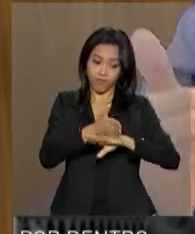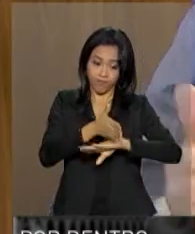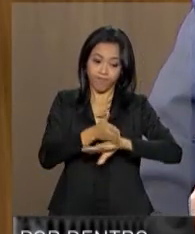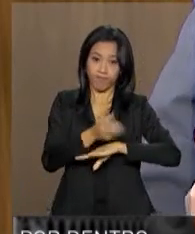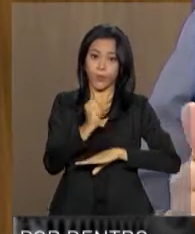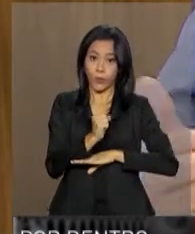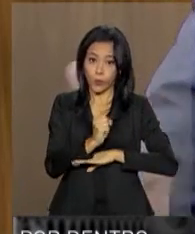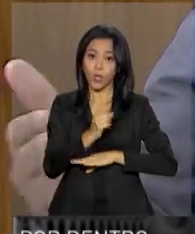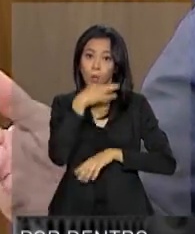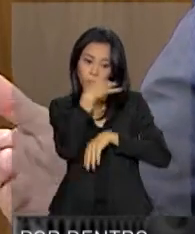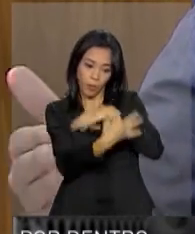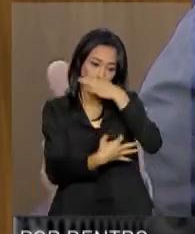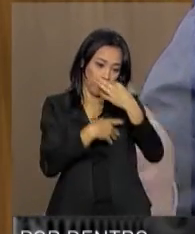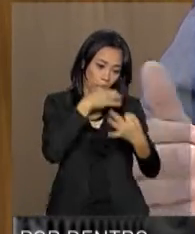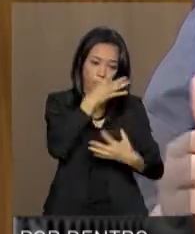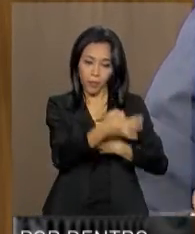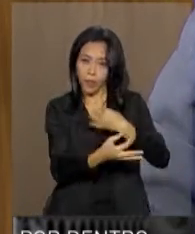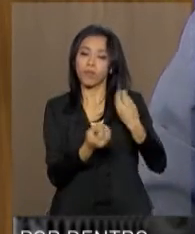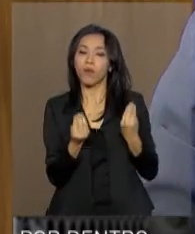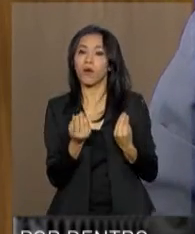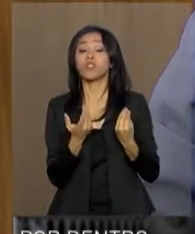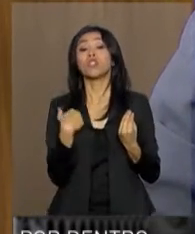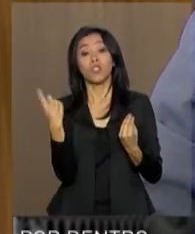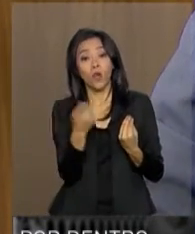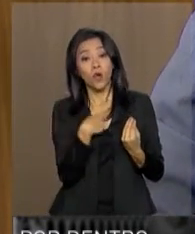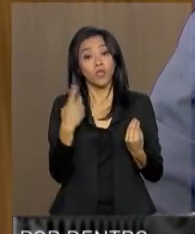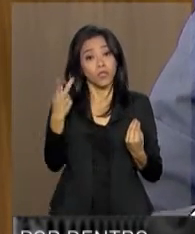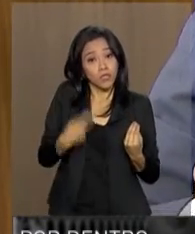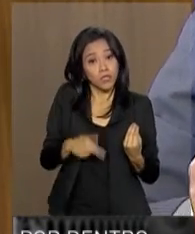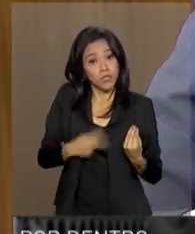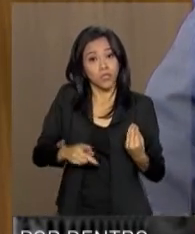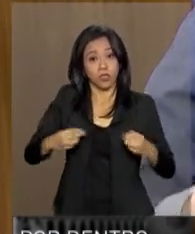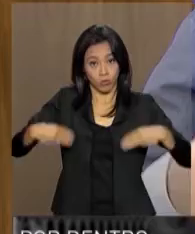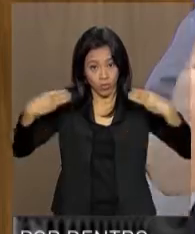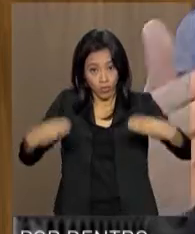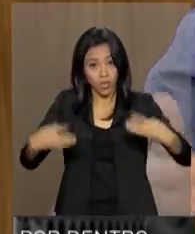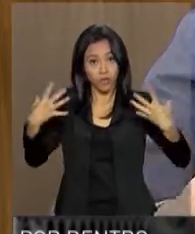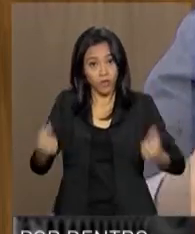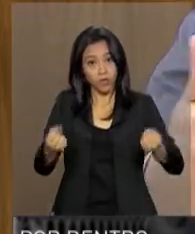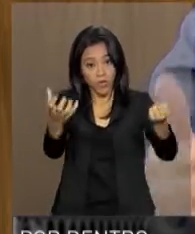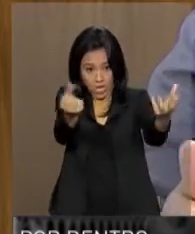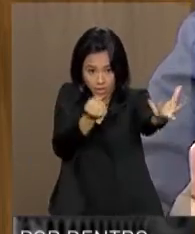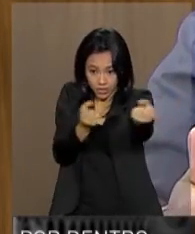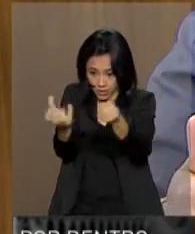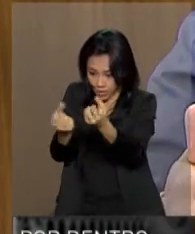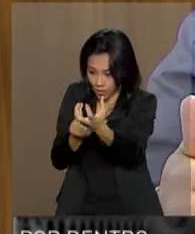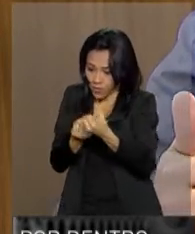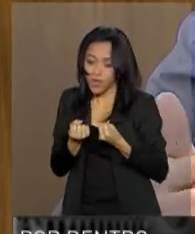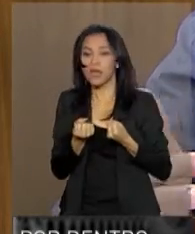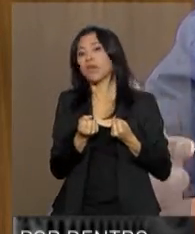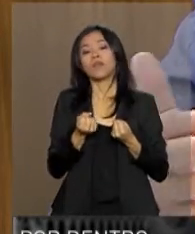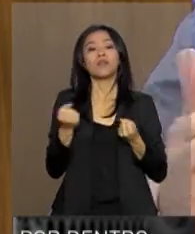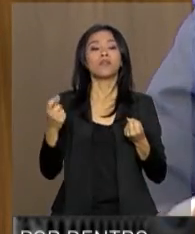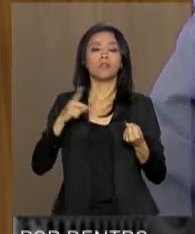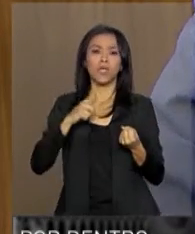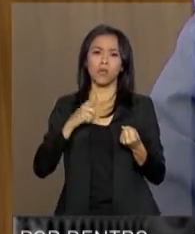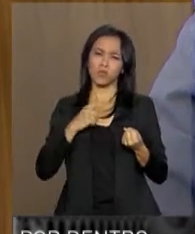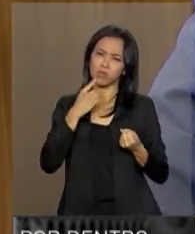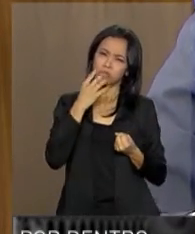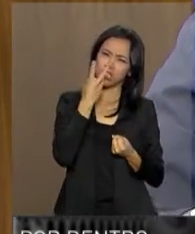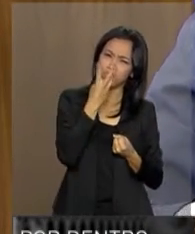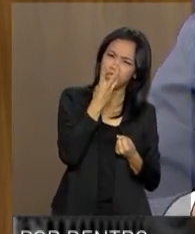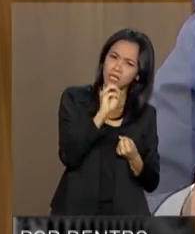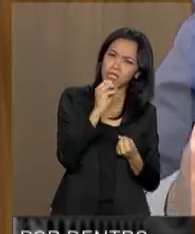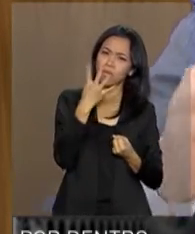a gente vai recolher todas as contribuições que forem apresentadas teremos de 30 a 45 dias para consolidar as suas